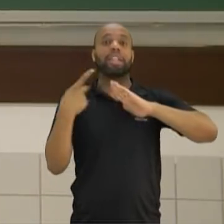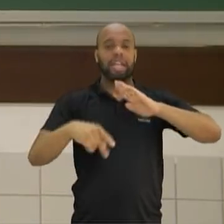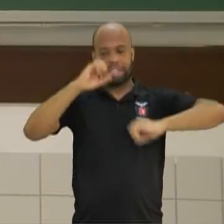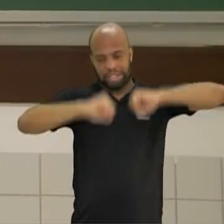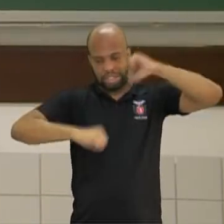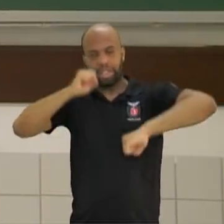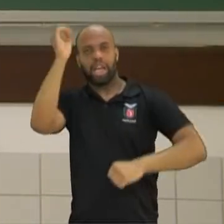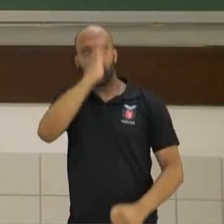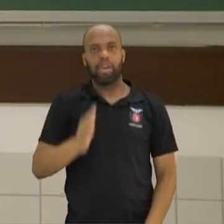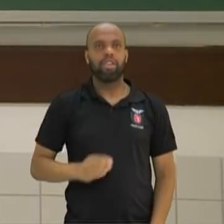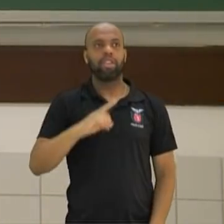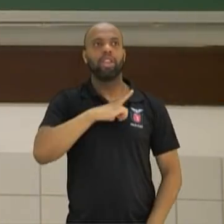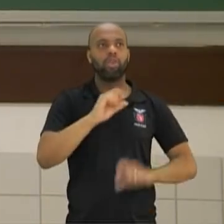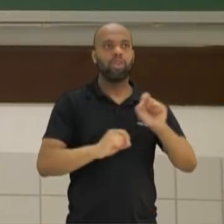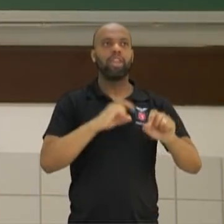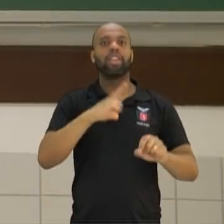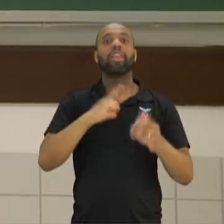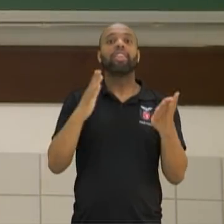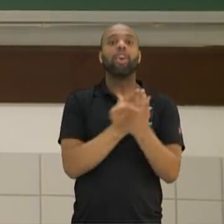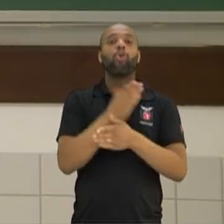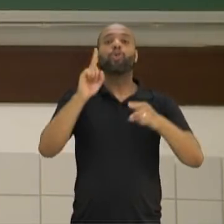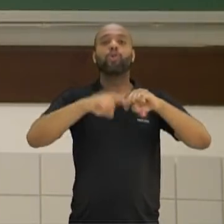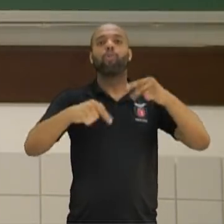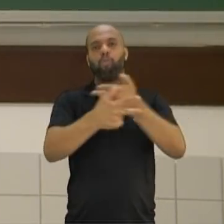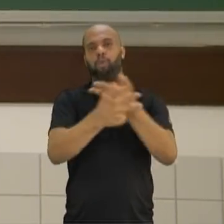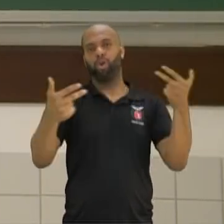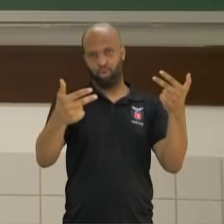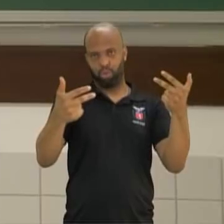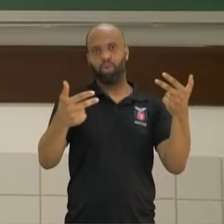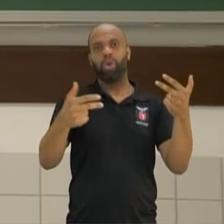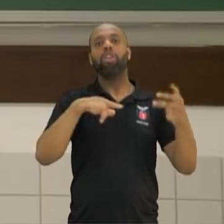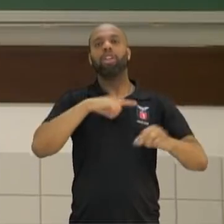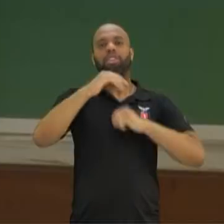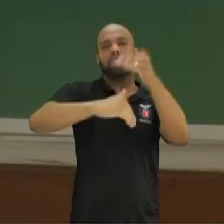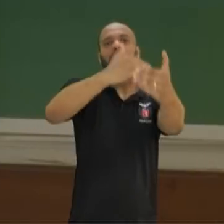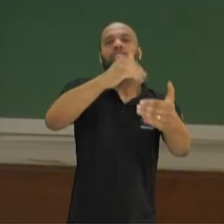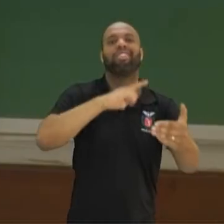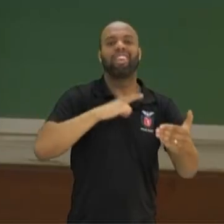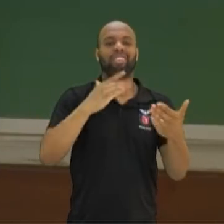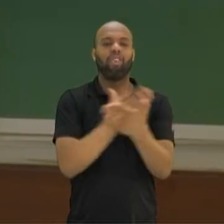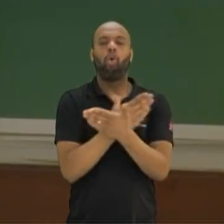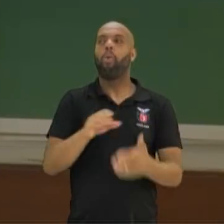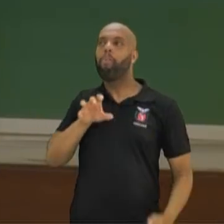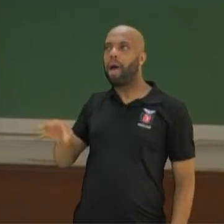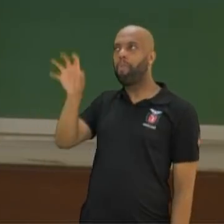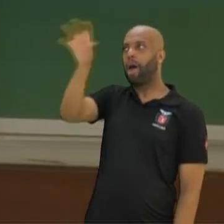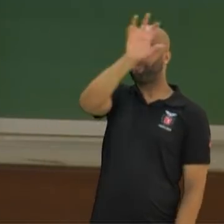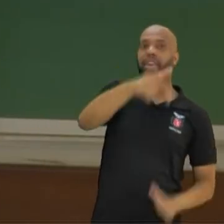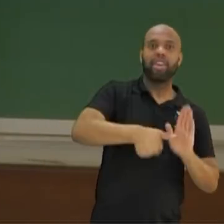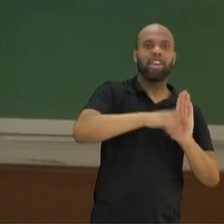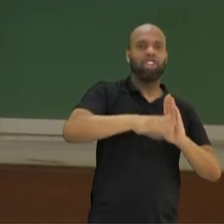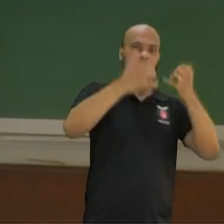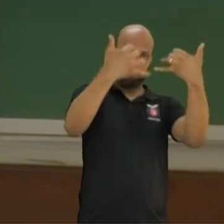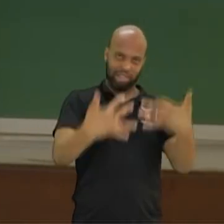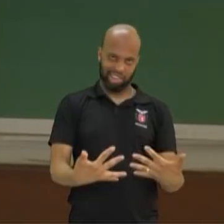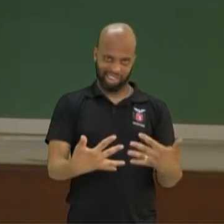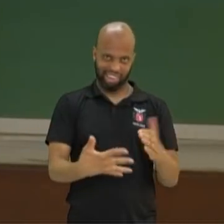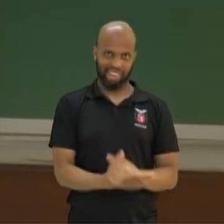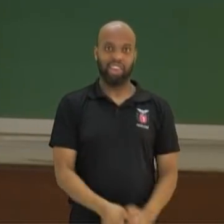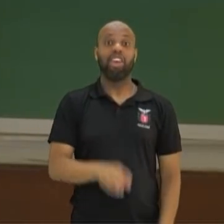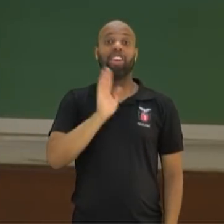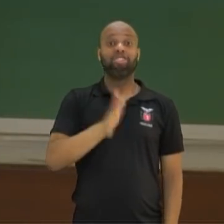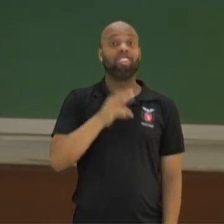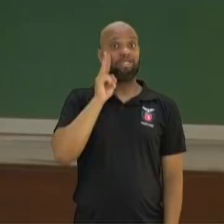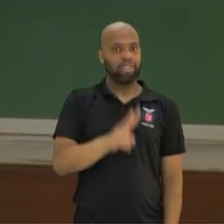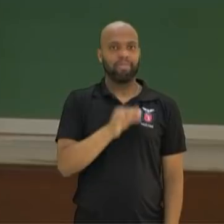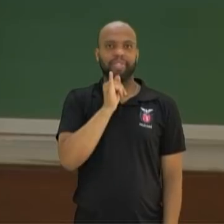assenta principalmente aos produtos que se desenvolveram em muitas das regiões citadas anteriormente. Então nós vimos,